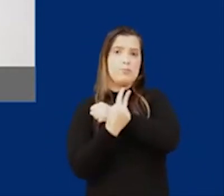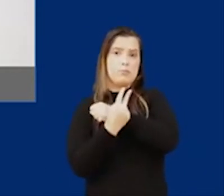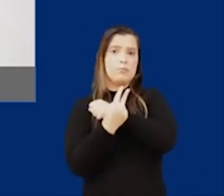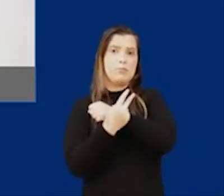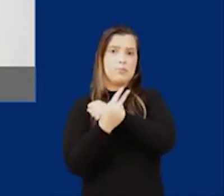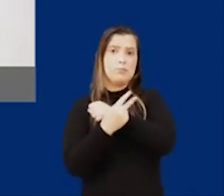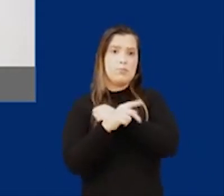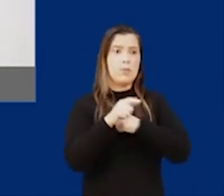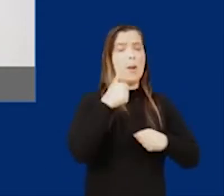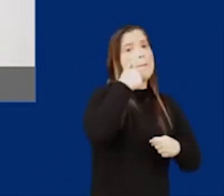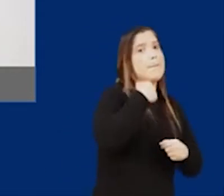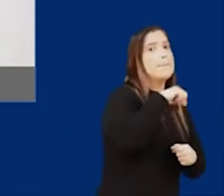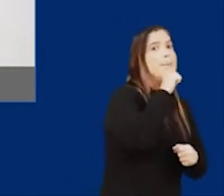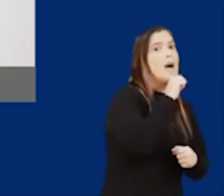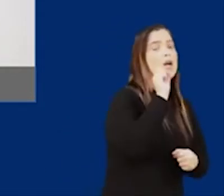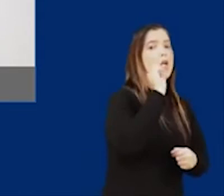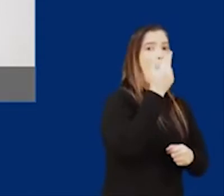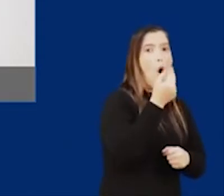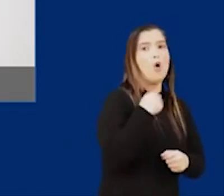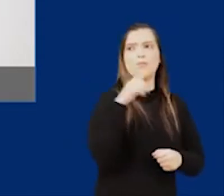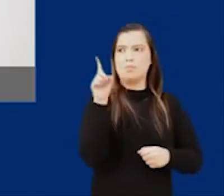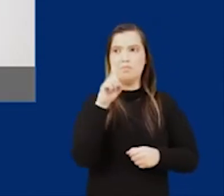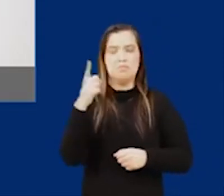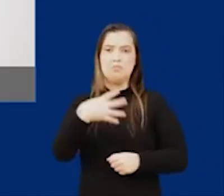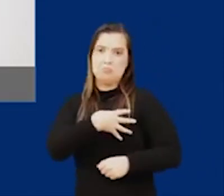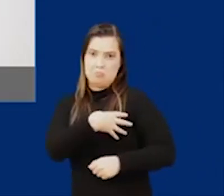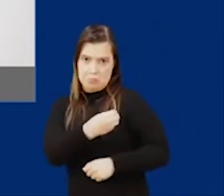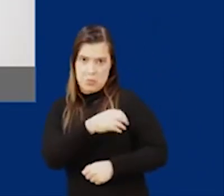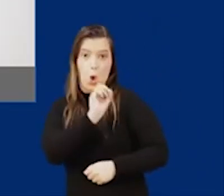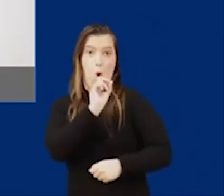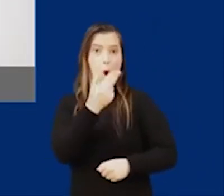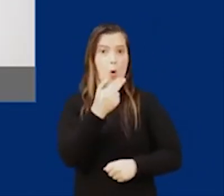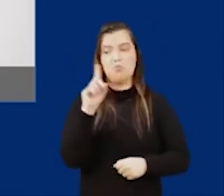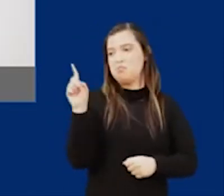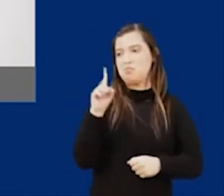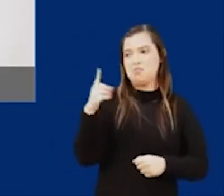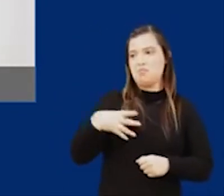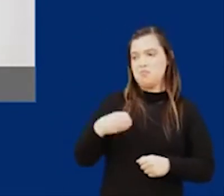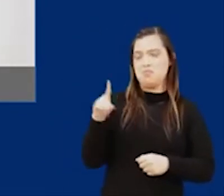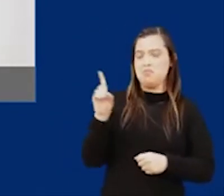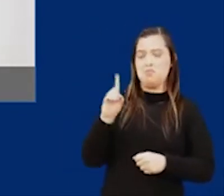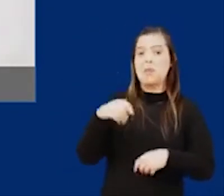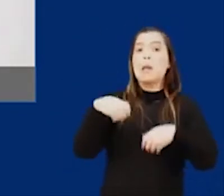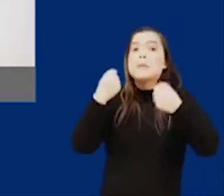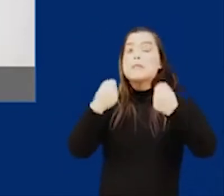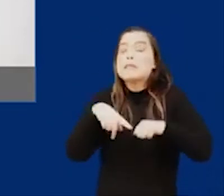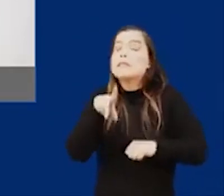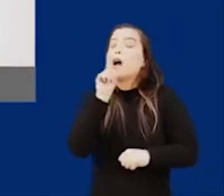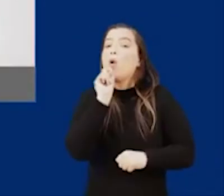ser mãe ou não ser mãe, entre amamentar e não amamentar. A gente precisa saber o quê? O